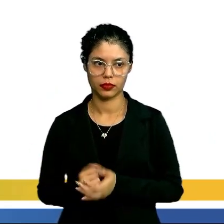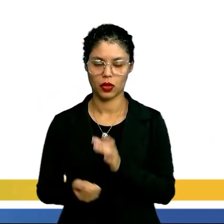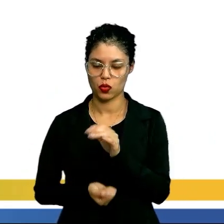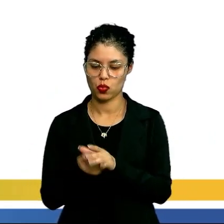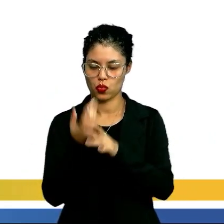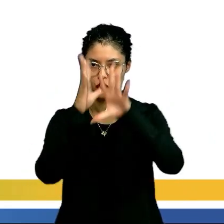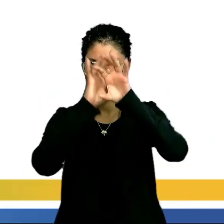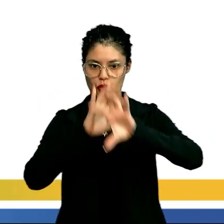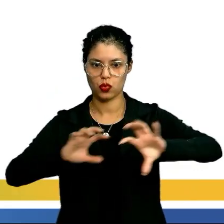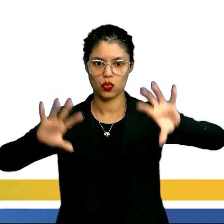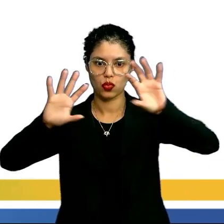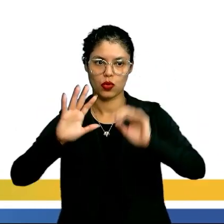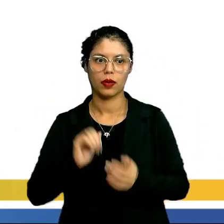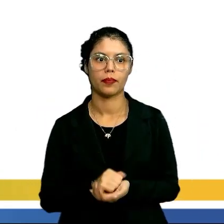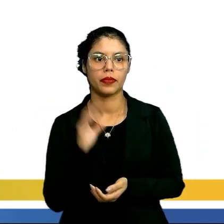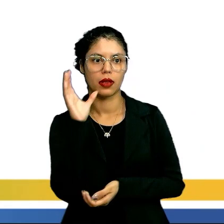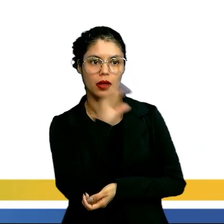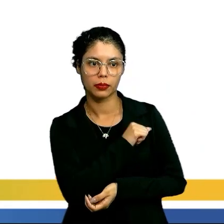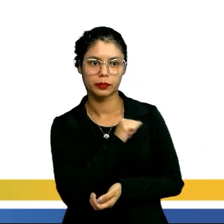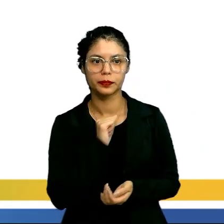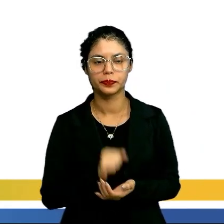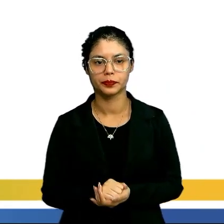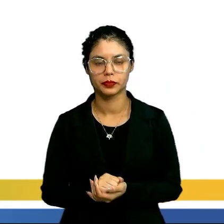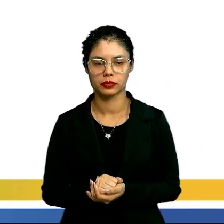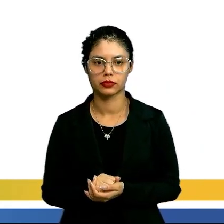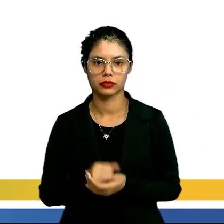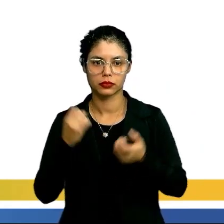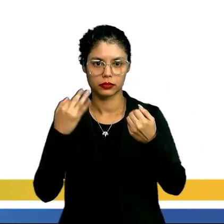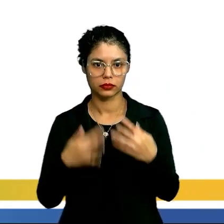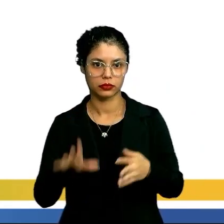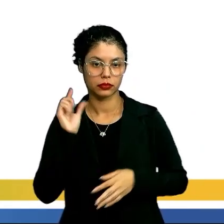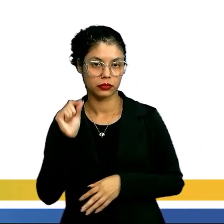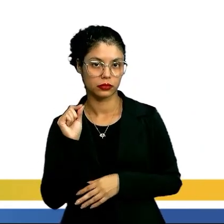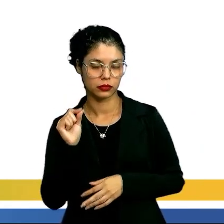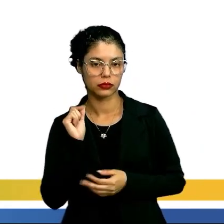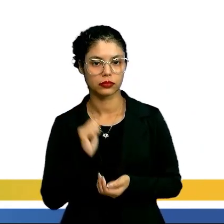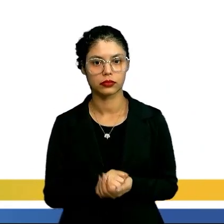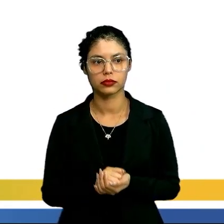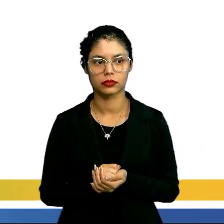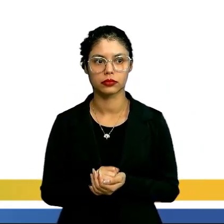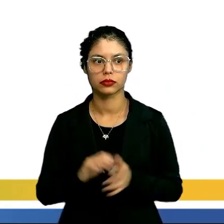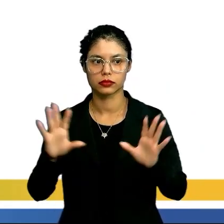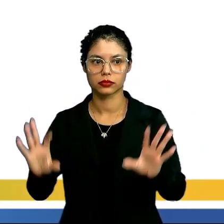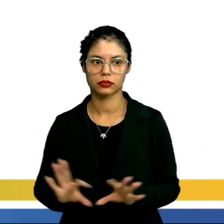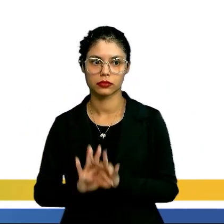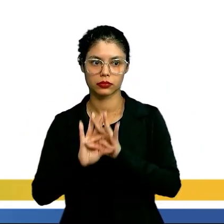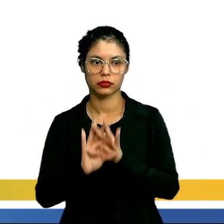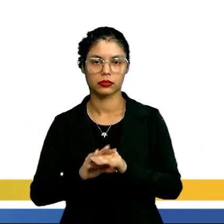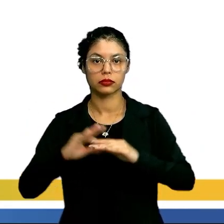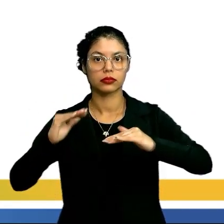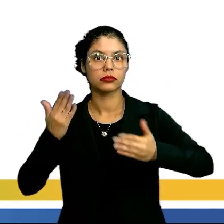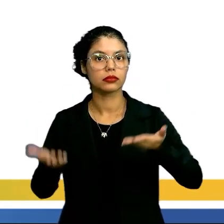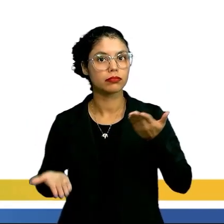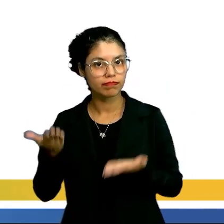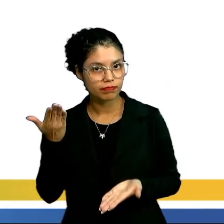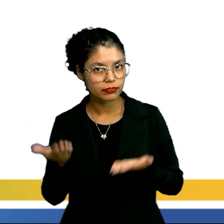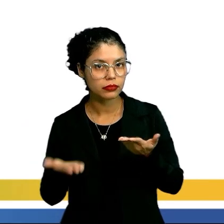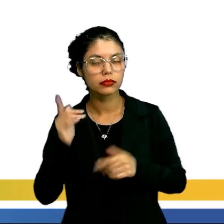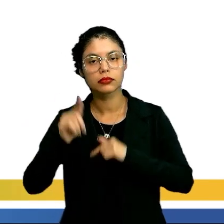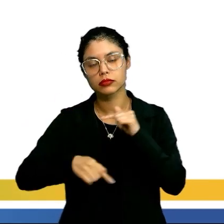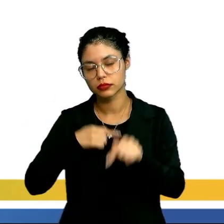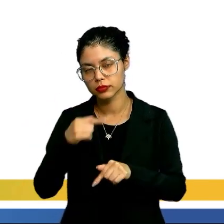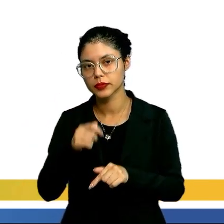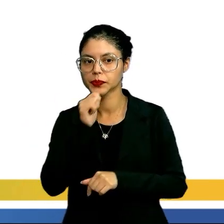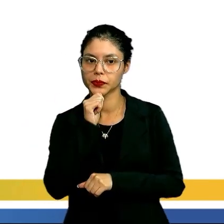produto vaza rapidamente pela extremidade do recipiente. A explicação para esse fato está relacionada à perturbação do equilíbrio